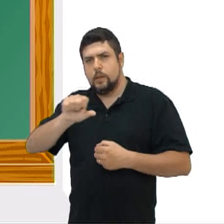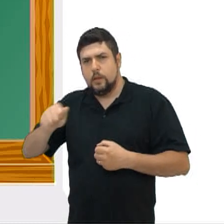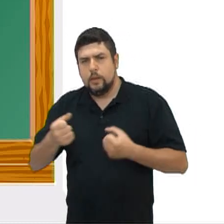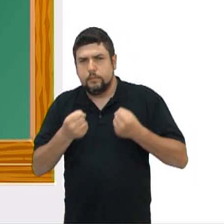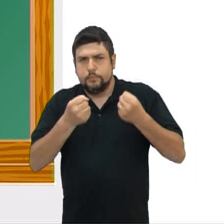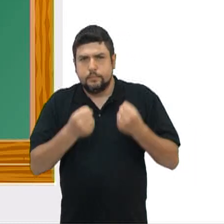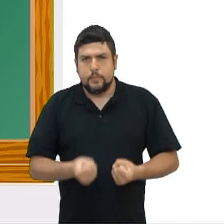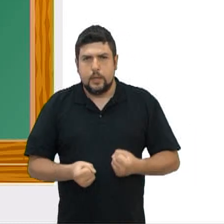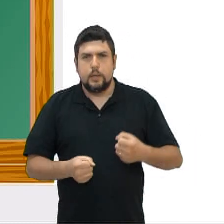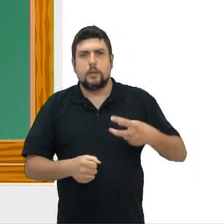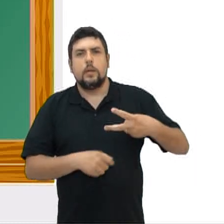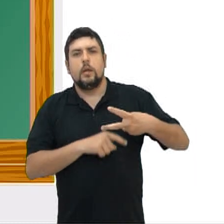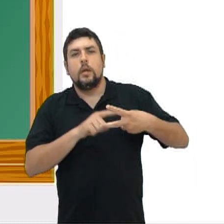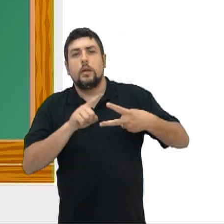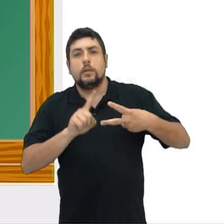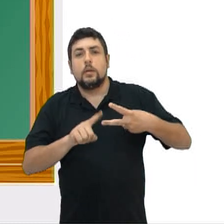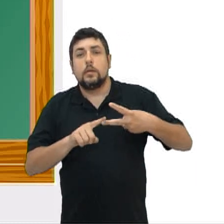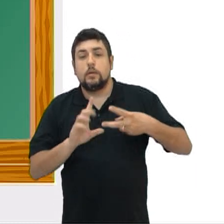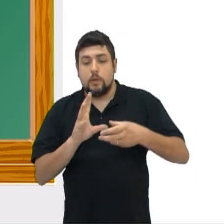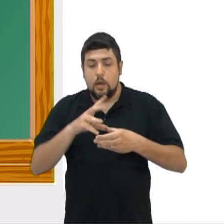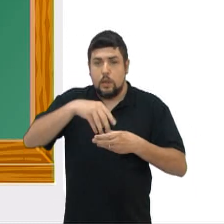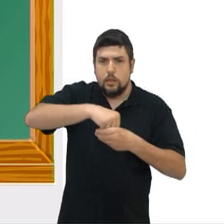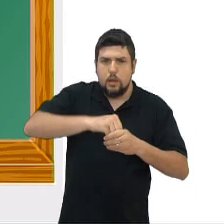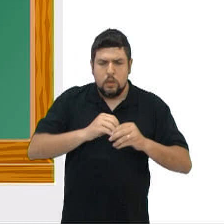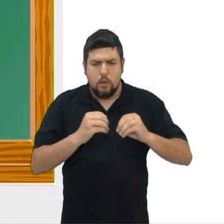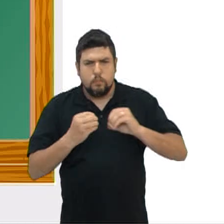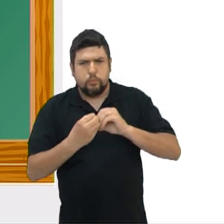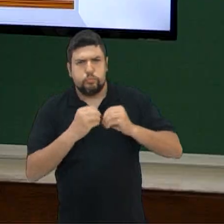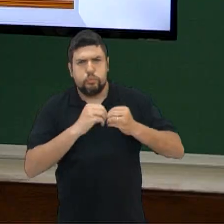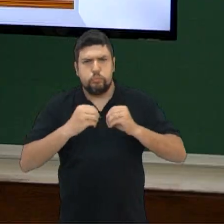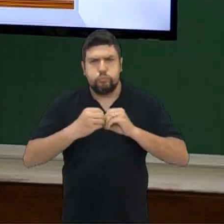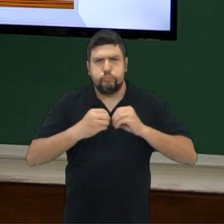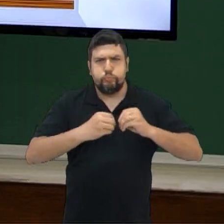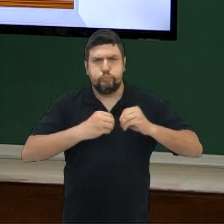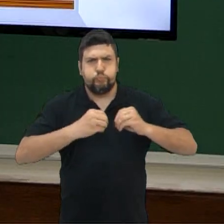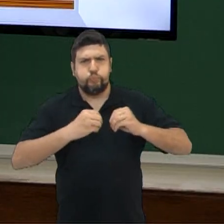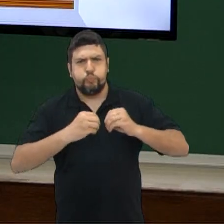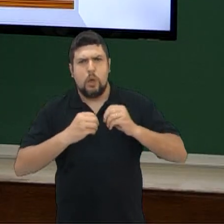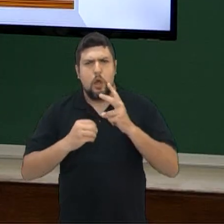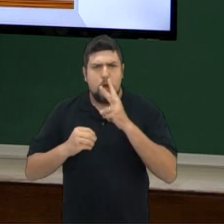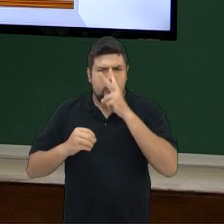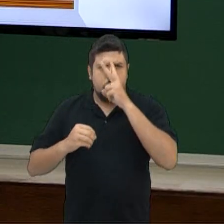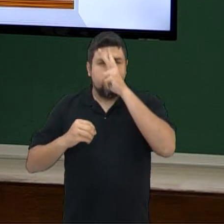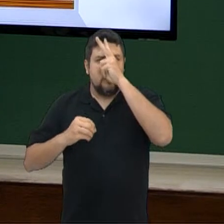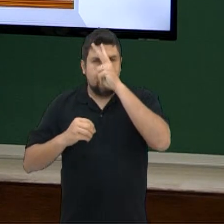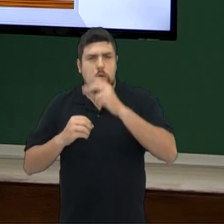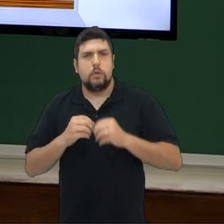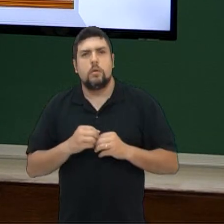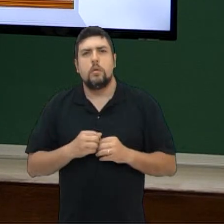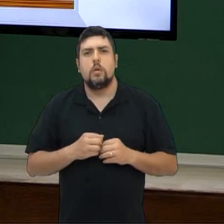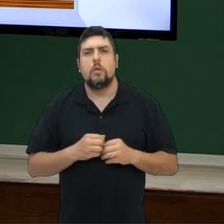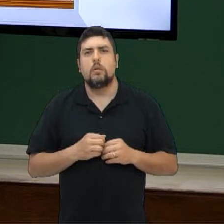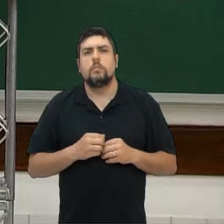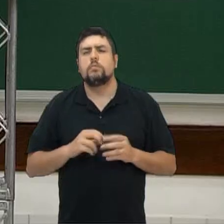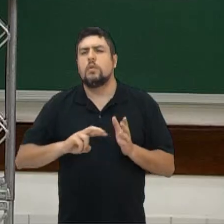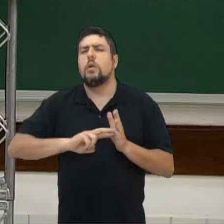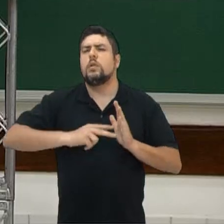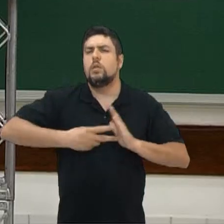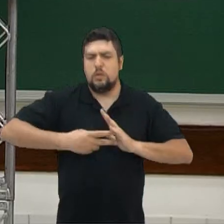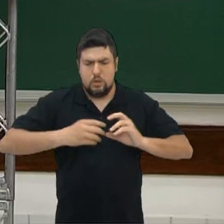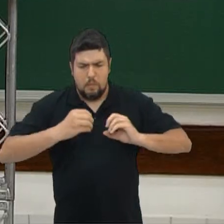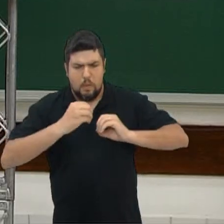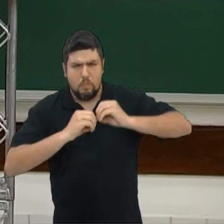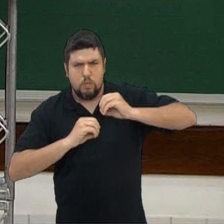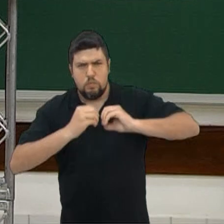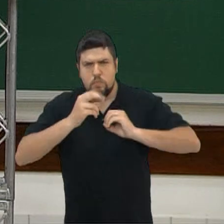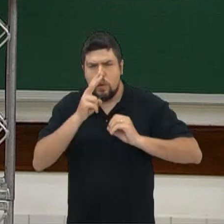as forças intermoleculares. Professor, o que são forças intermoleculares?